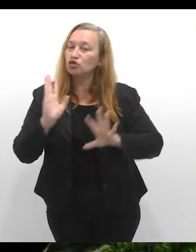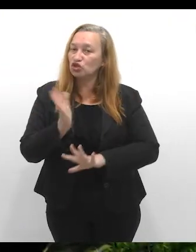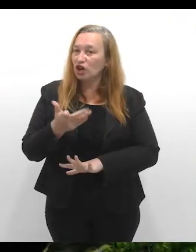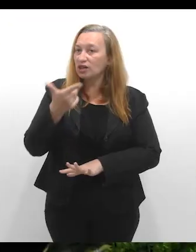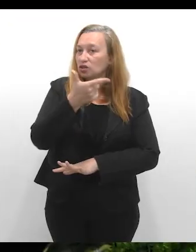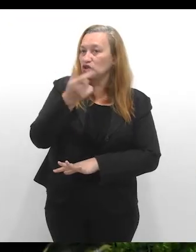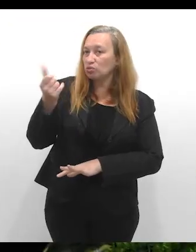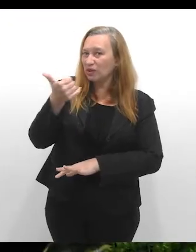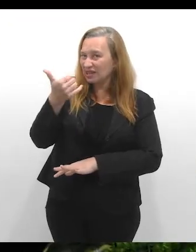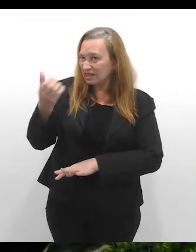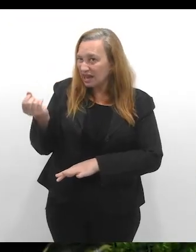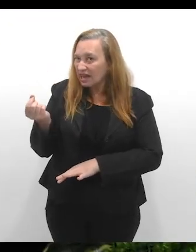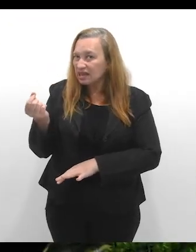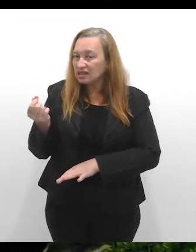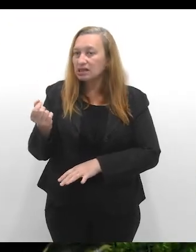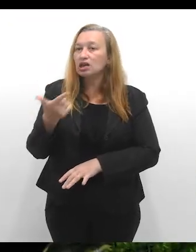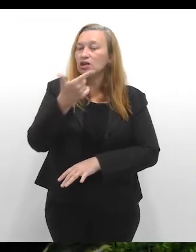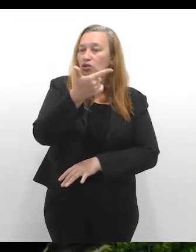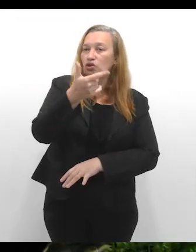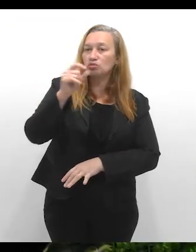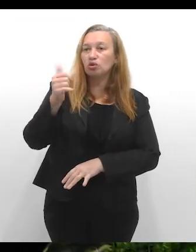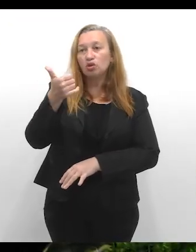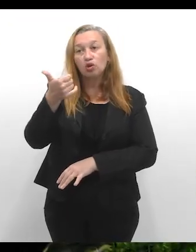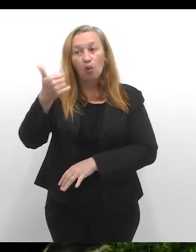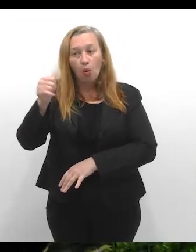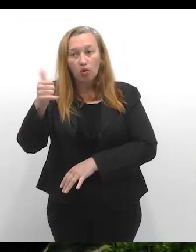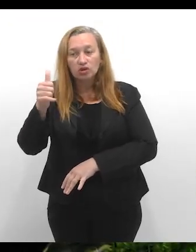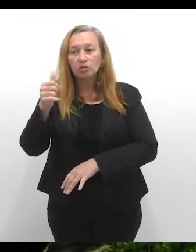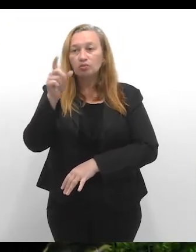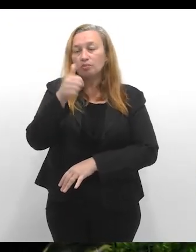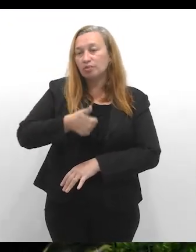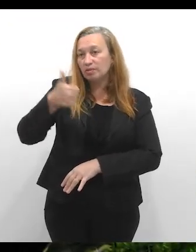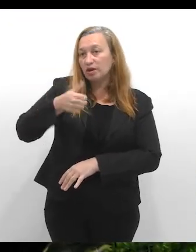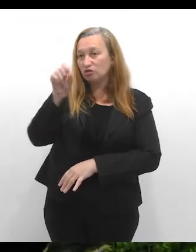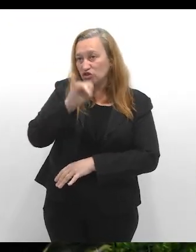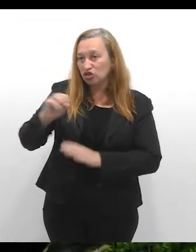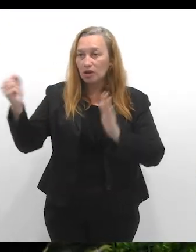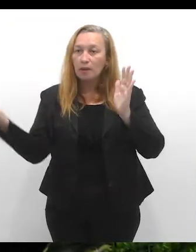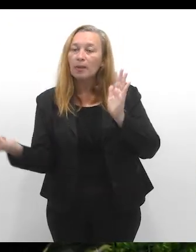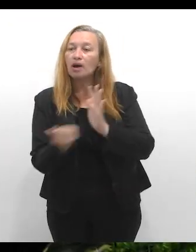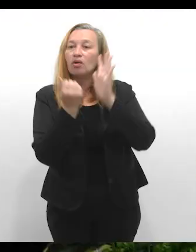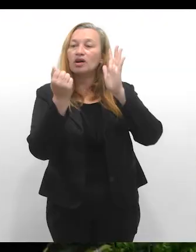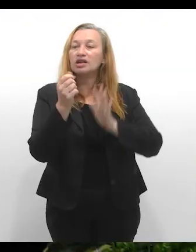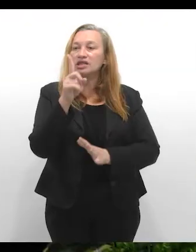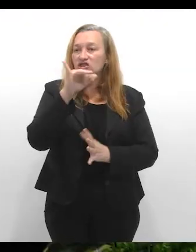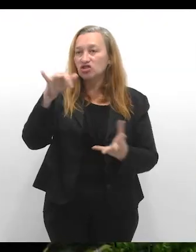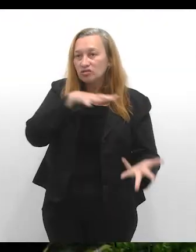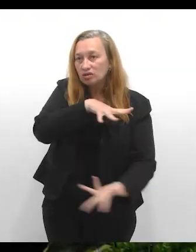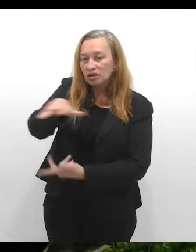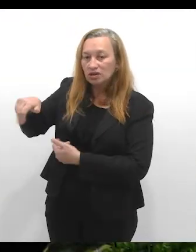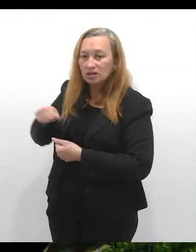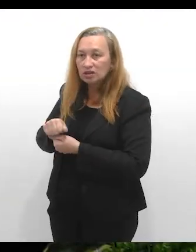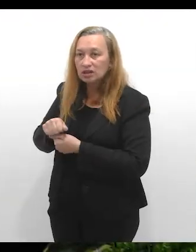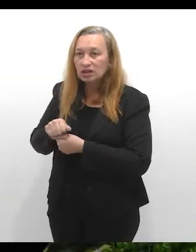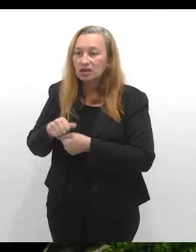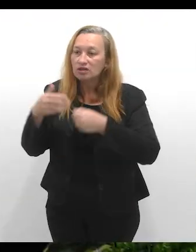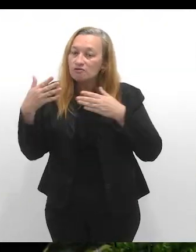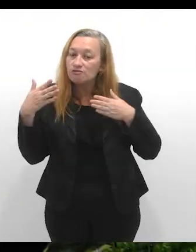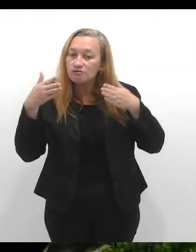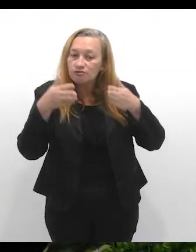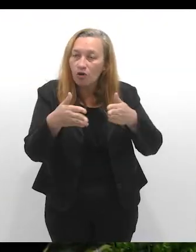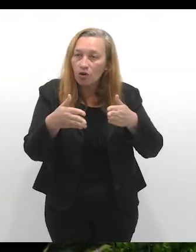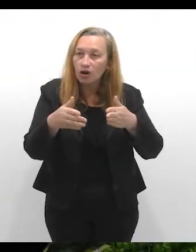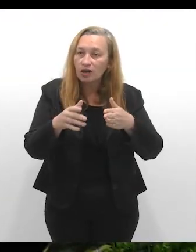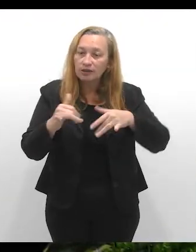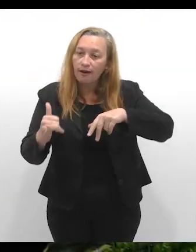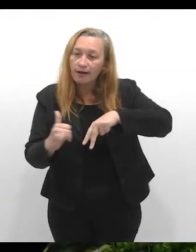considerado pela ONU, já desde 2010, em 2011 foi o primeiro dia que se marcou essa data